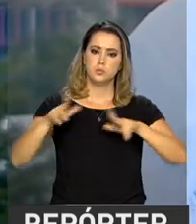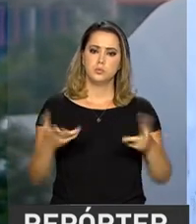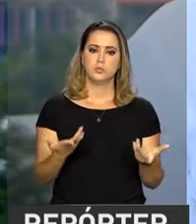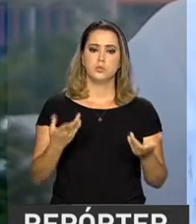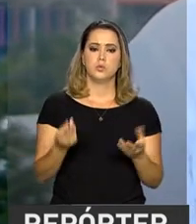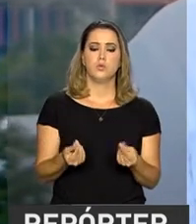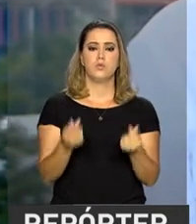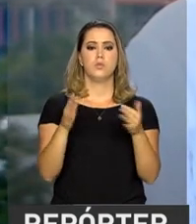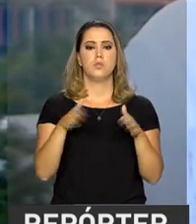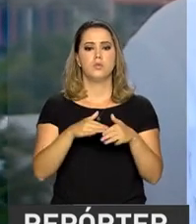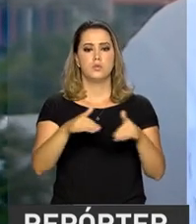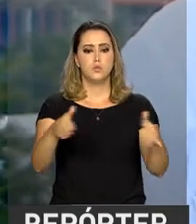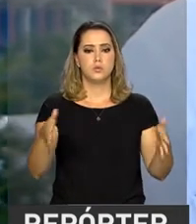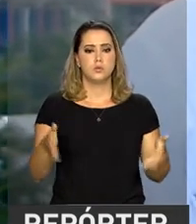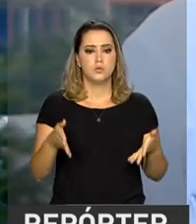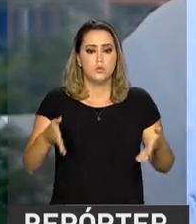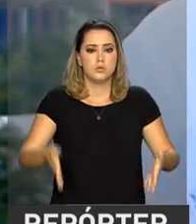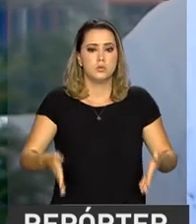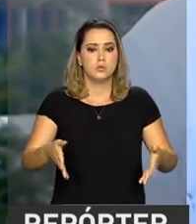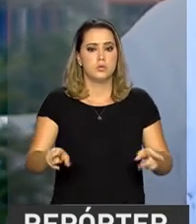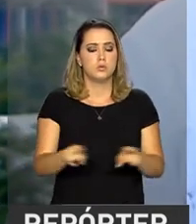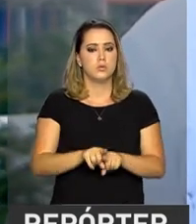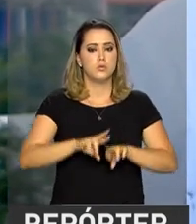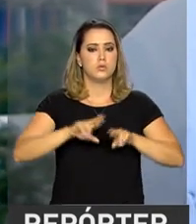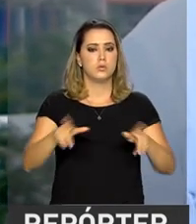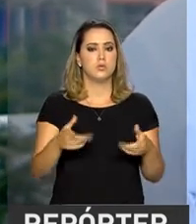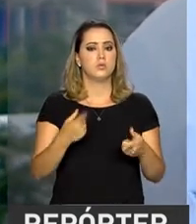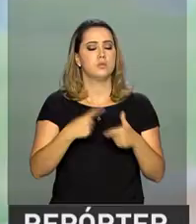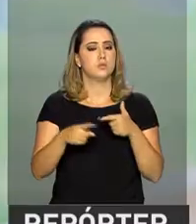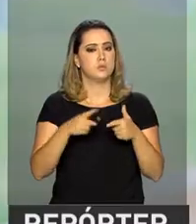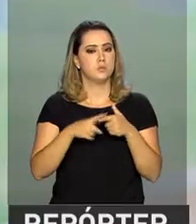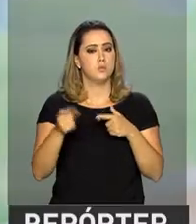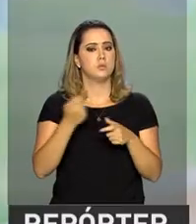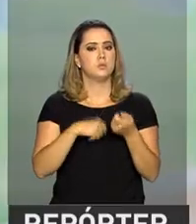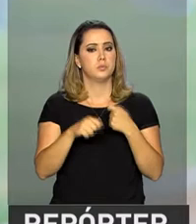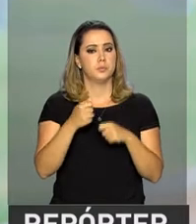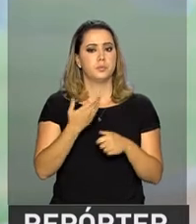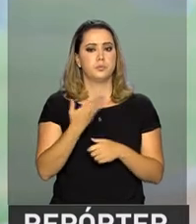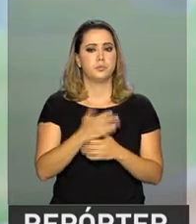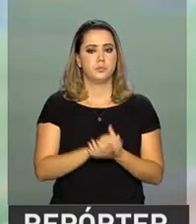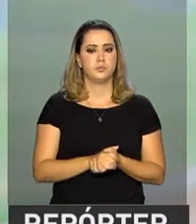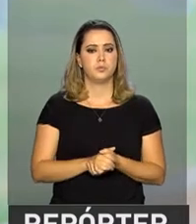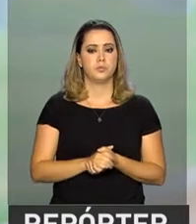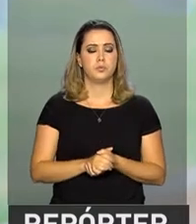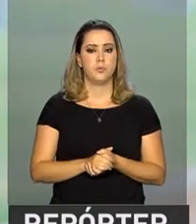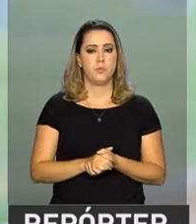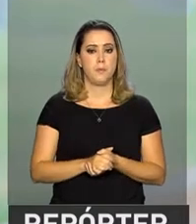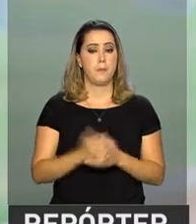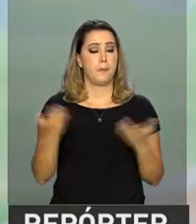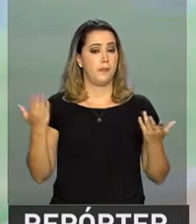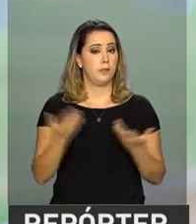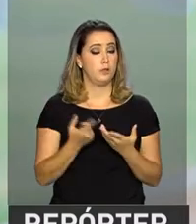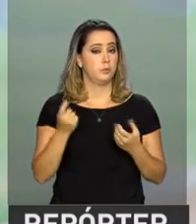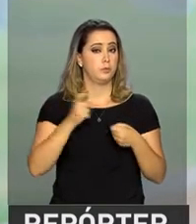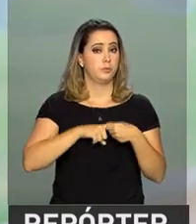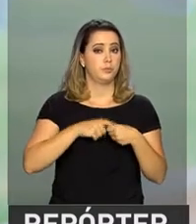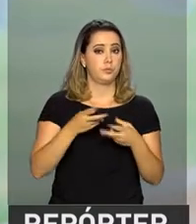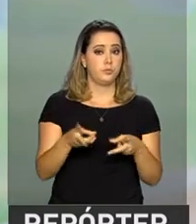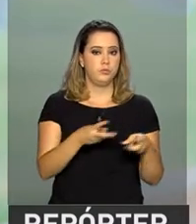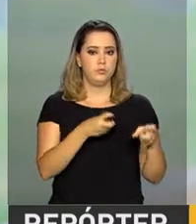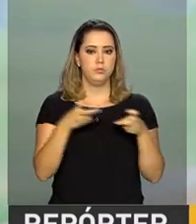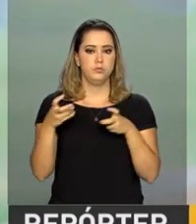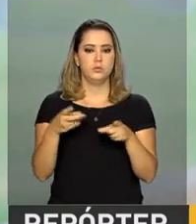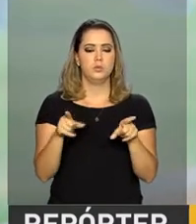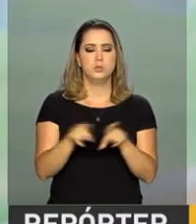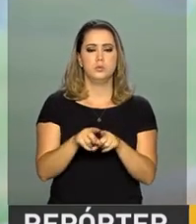do preço do barril do petróleo de toda a crise internacional da indústria de óleo e gás a perspectiva de retomada do setor petrolífero no país vêm com o